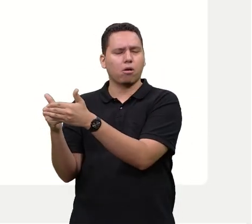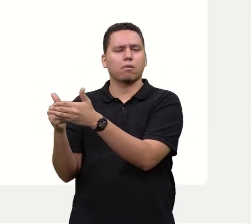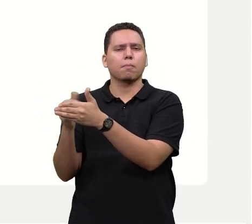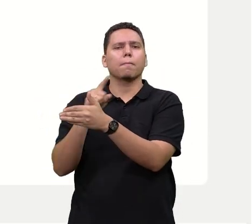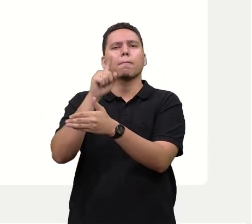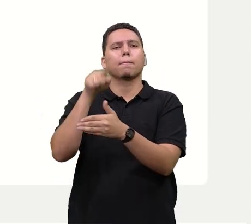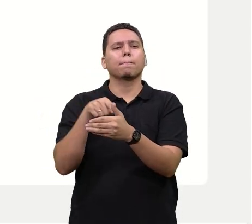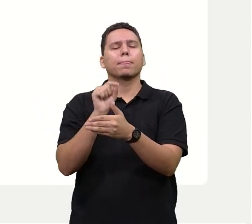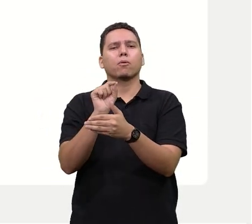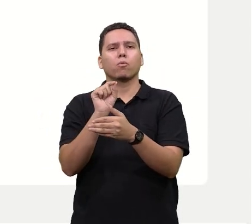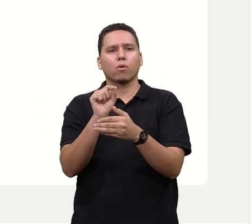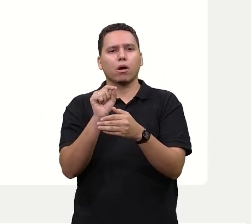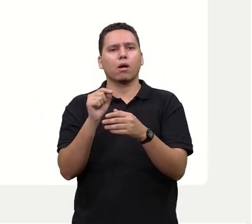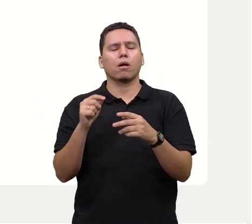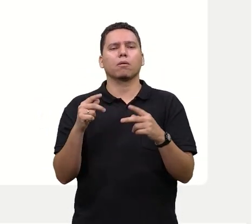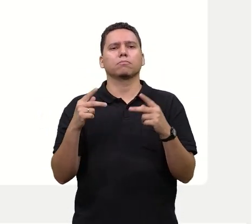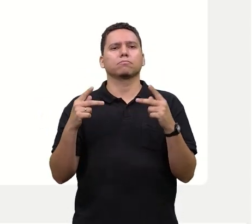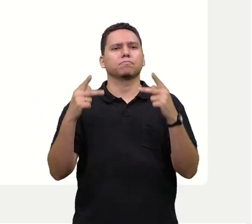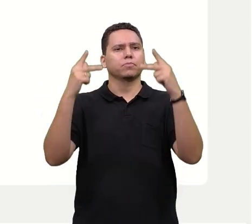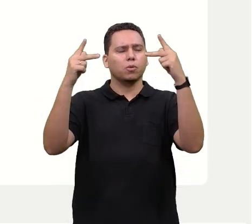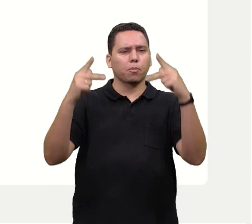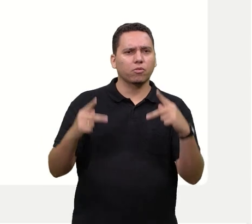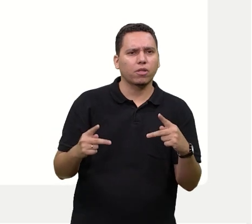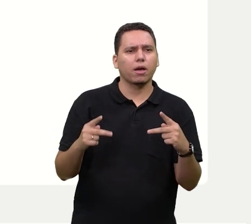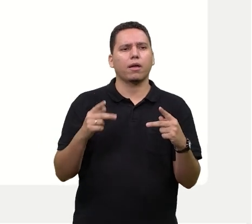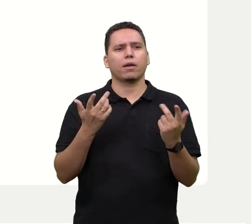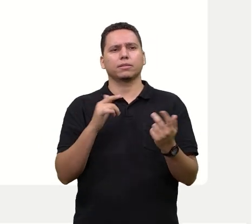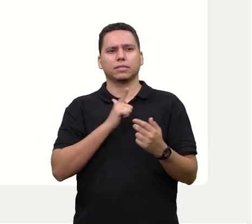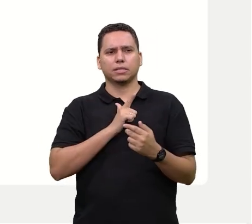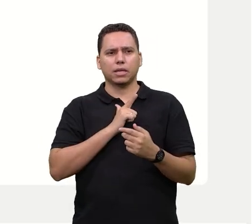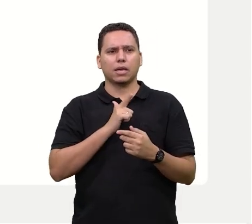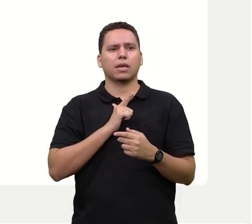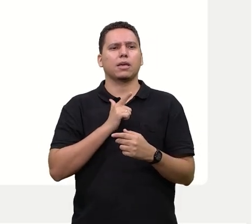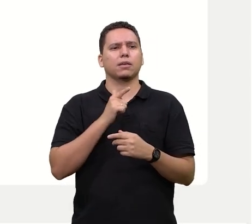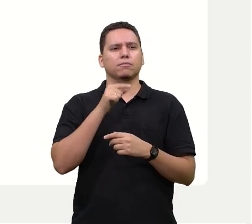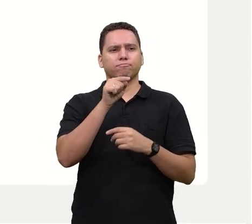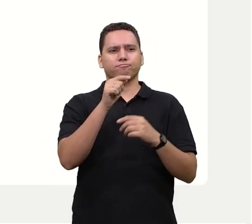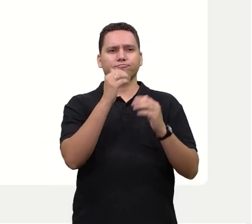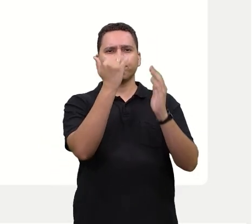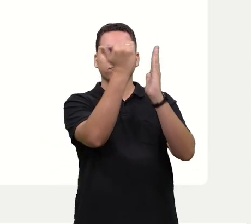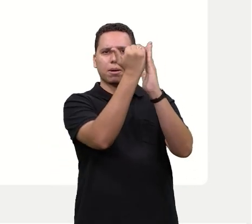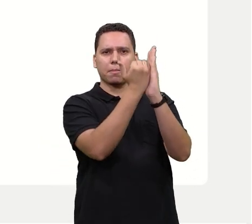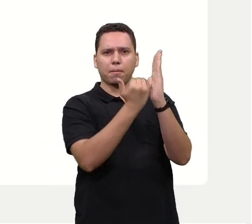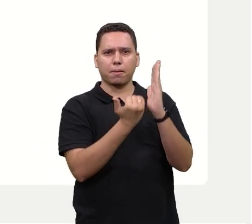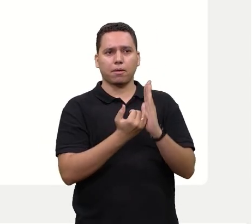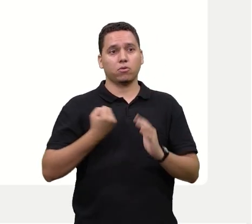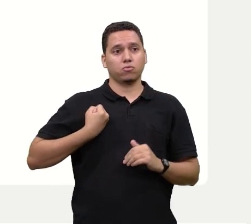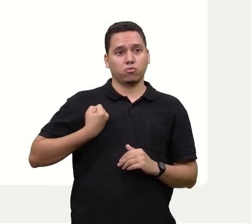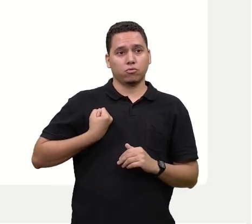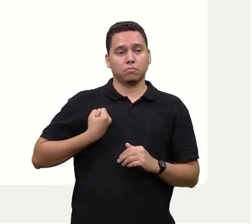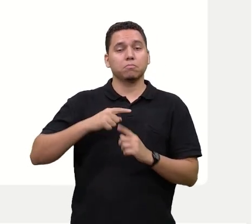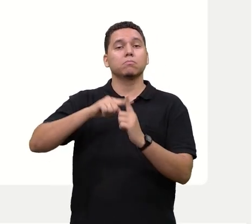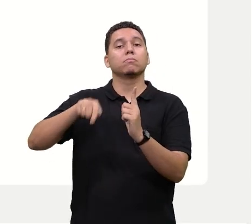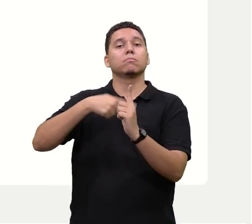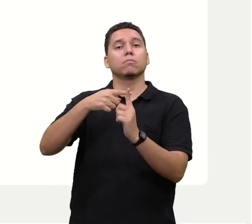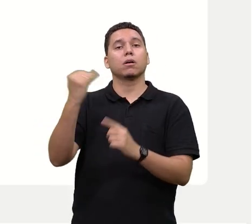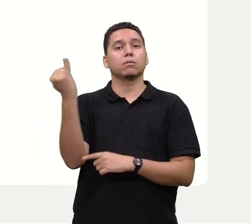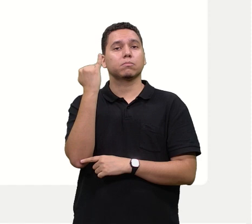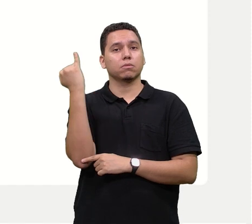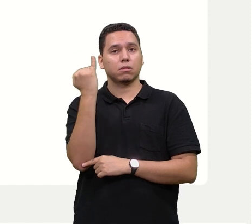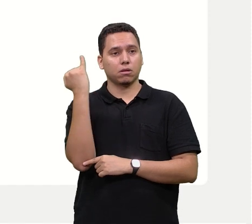base 10. 10 a menos 3, 10 a menos 6, 10 a menos 9. Isso é importante para vocês. Outra coisa importante para vocês é que quando você